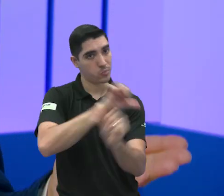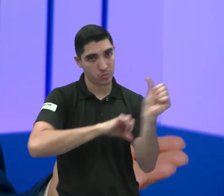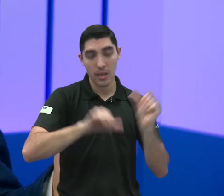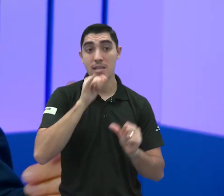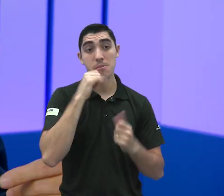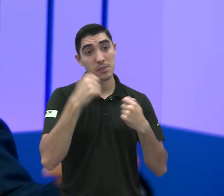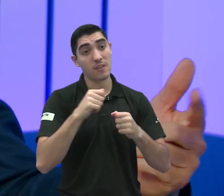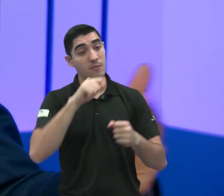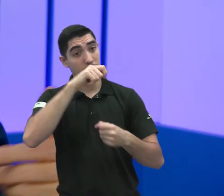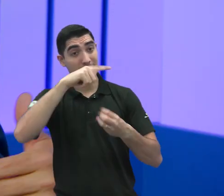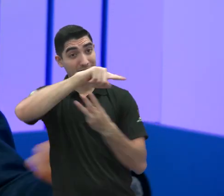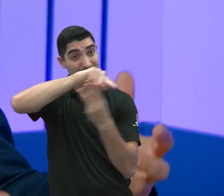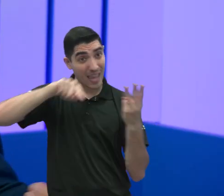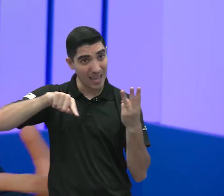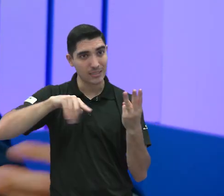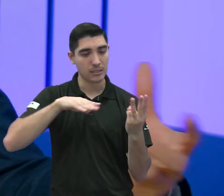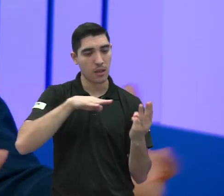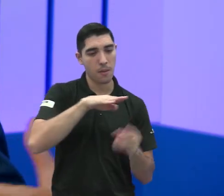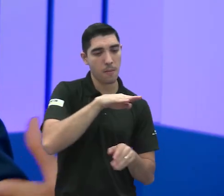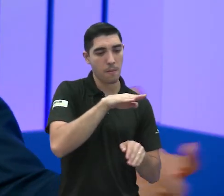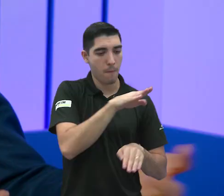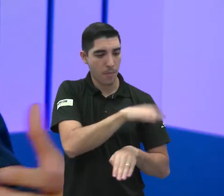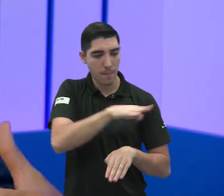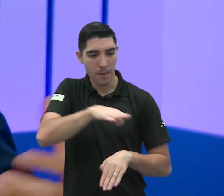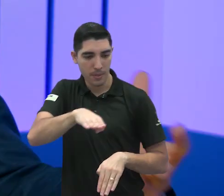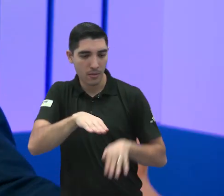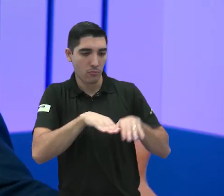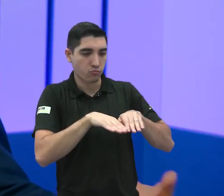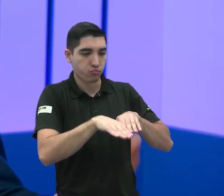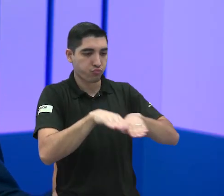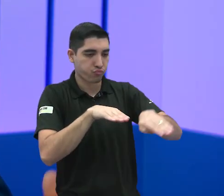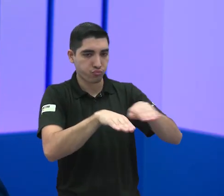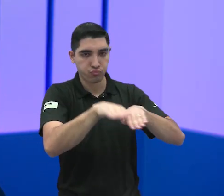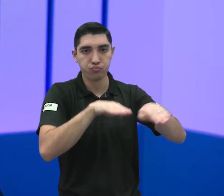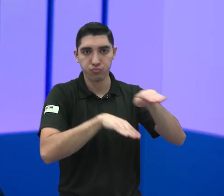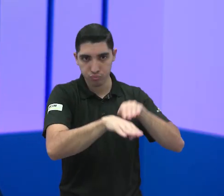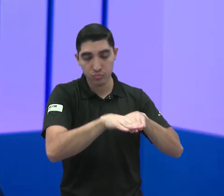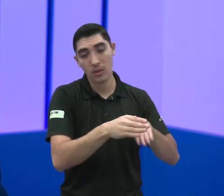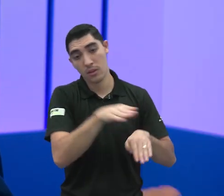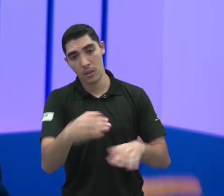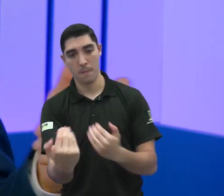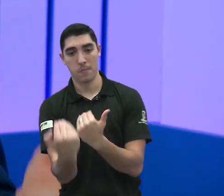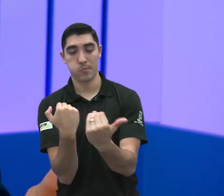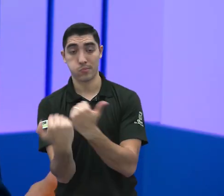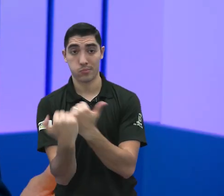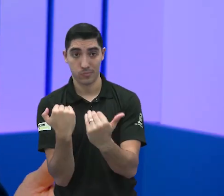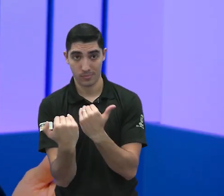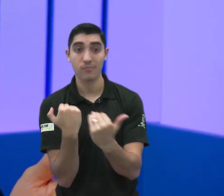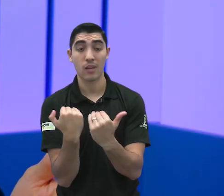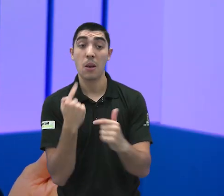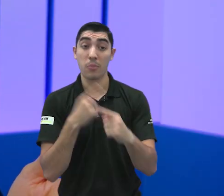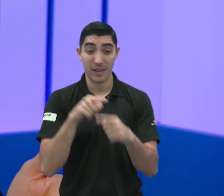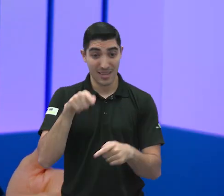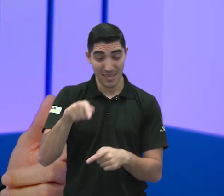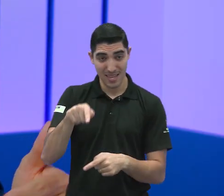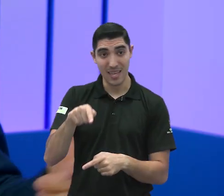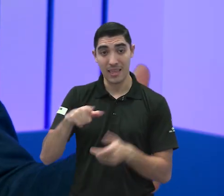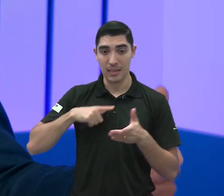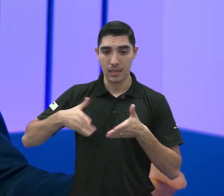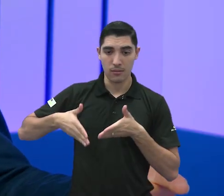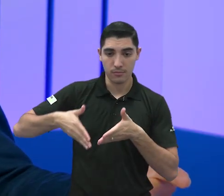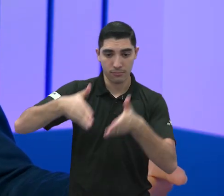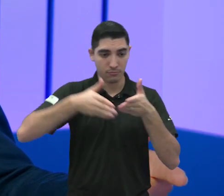cada lado para amortizar a entrada e saída e não prejudicar, porque nos dois lados daquele terreno